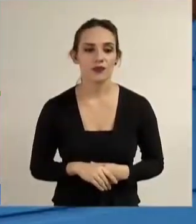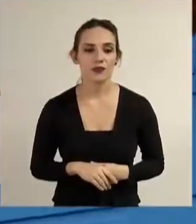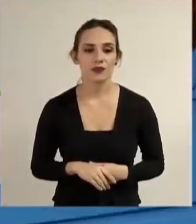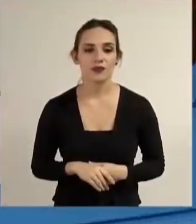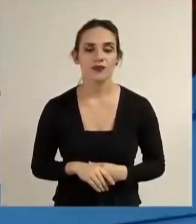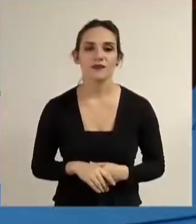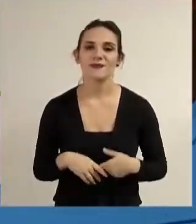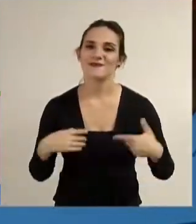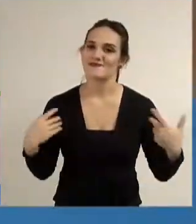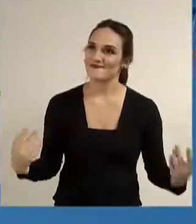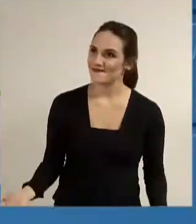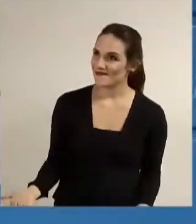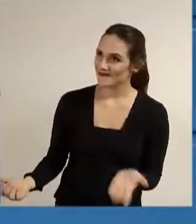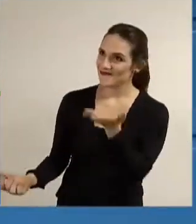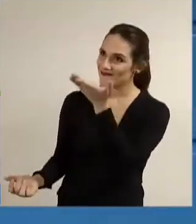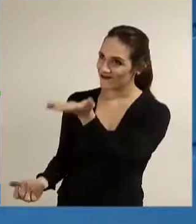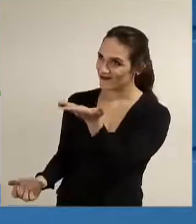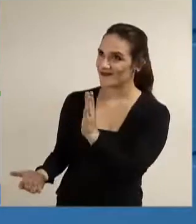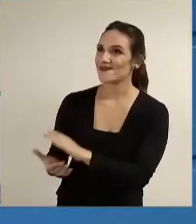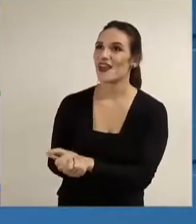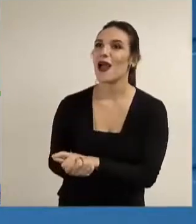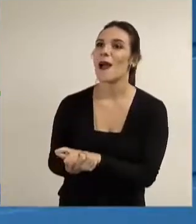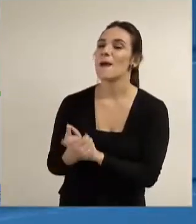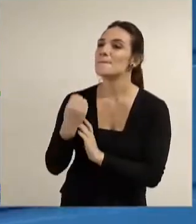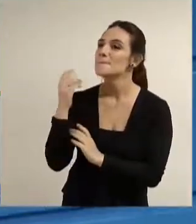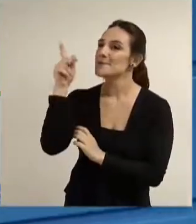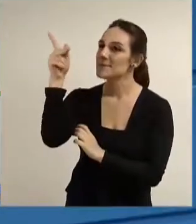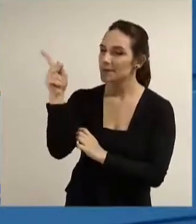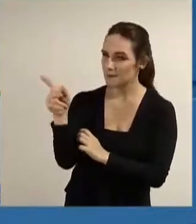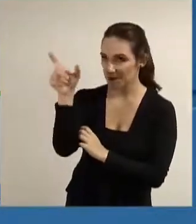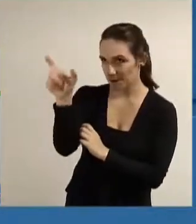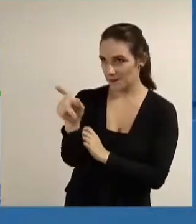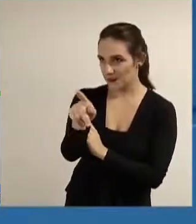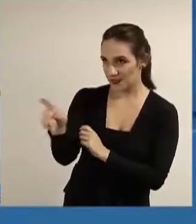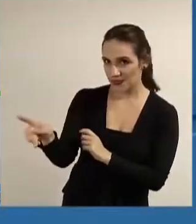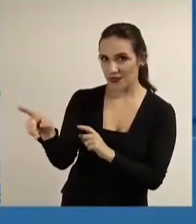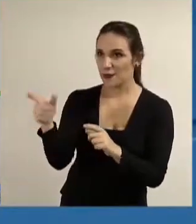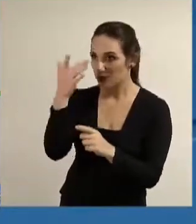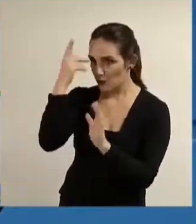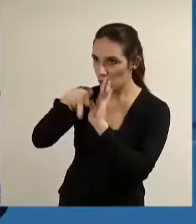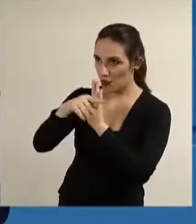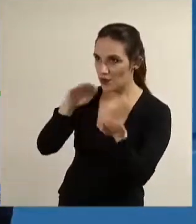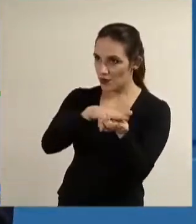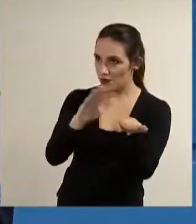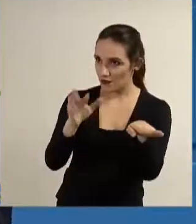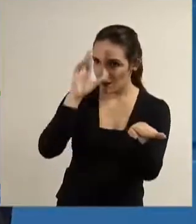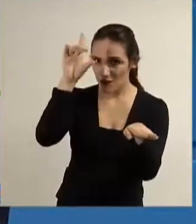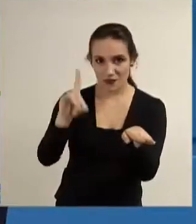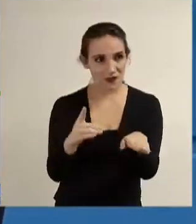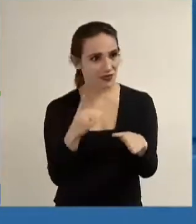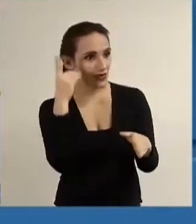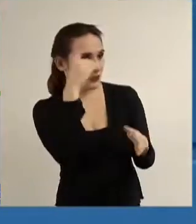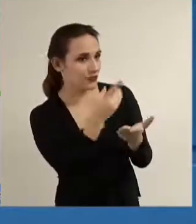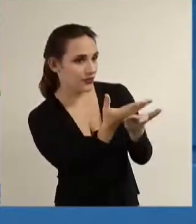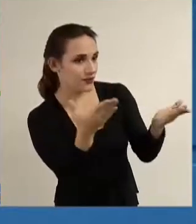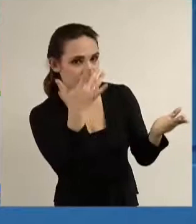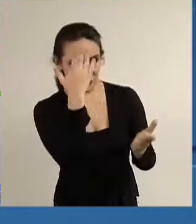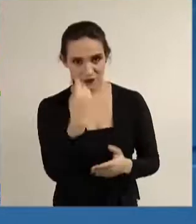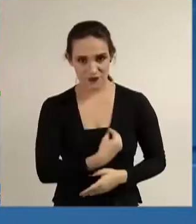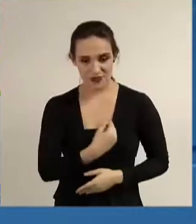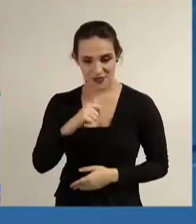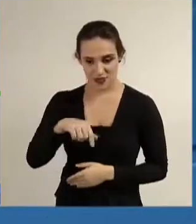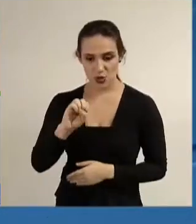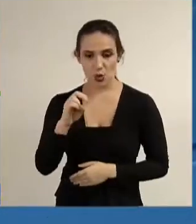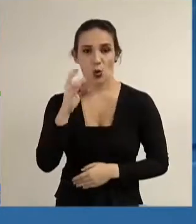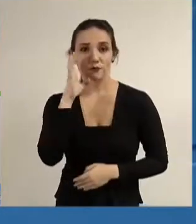Bom dia, senhor presidente, senhores componentes da mesa, deputados, população presente aqui no plenário e que nos assiste.